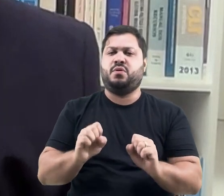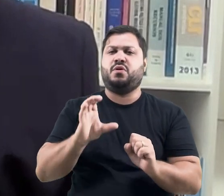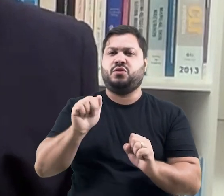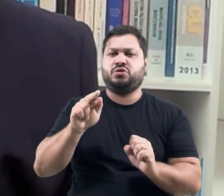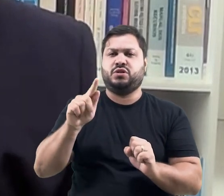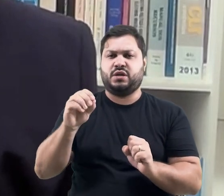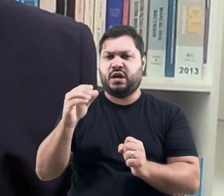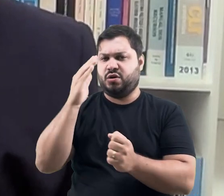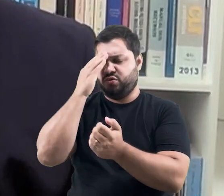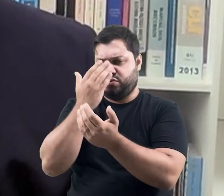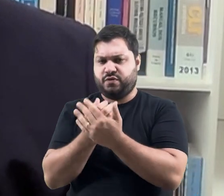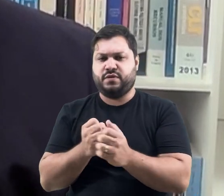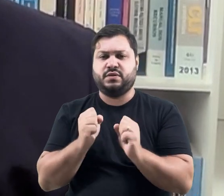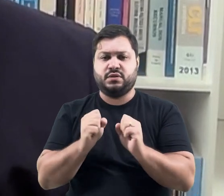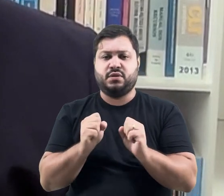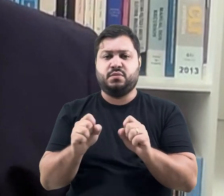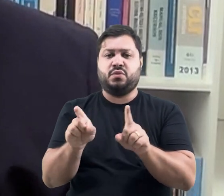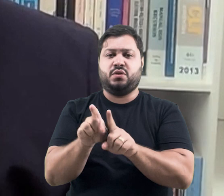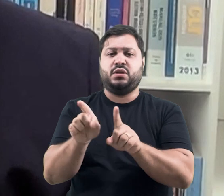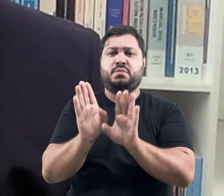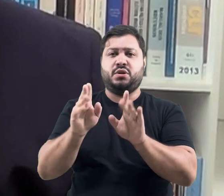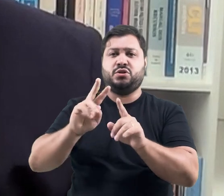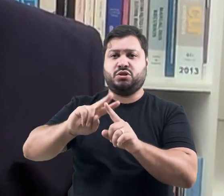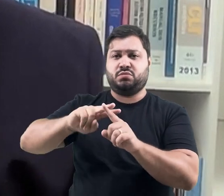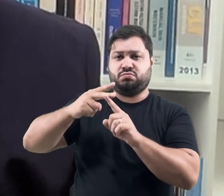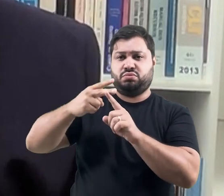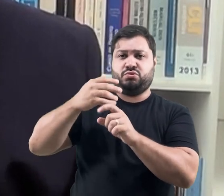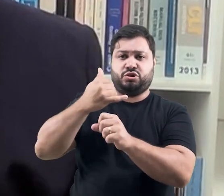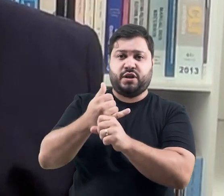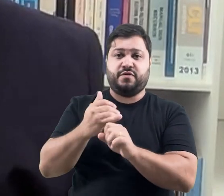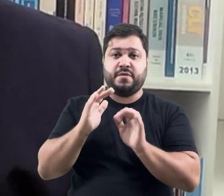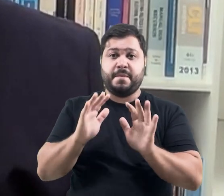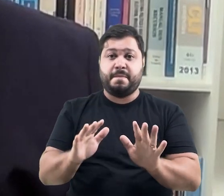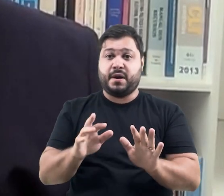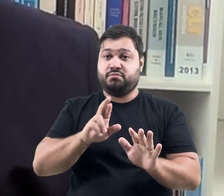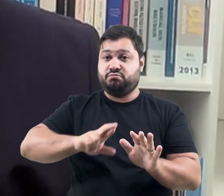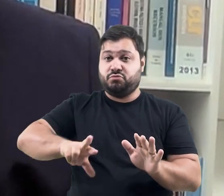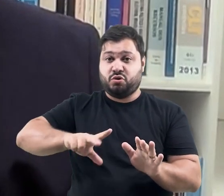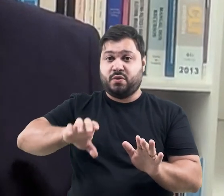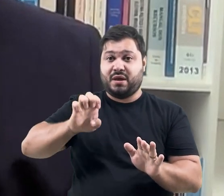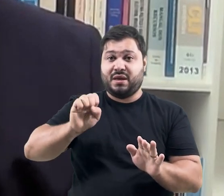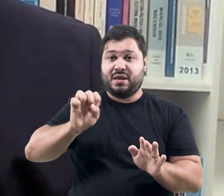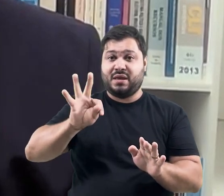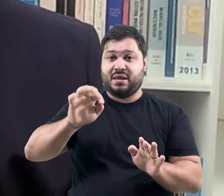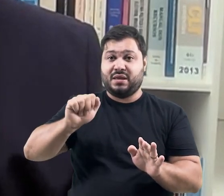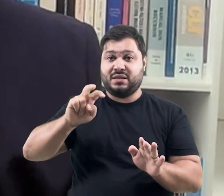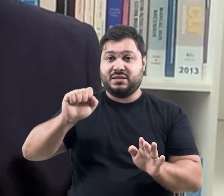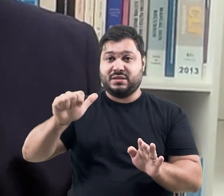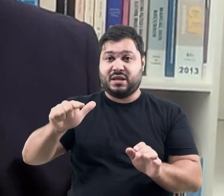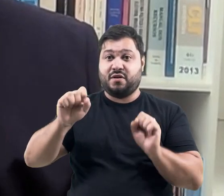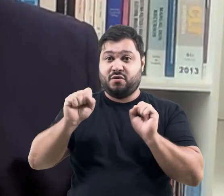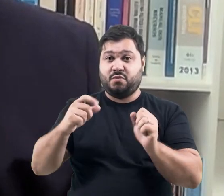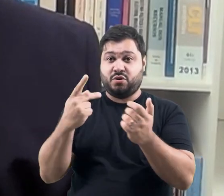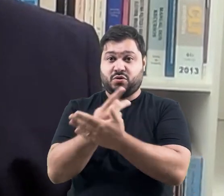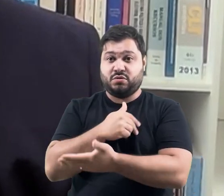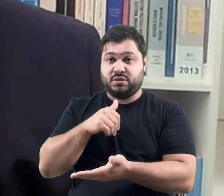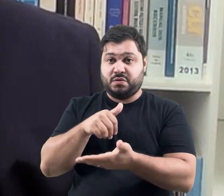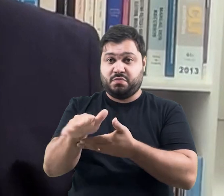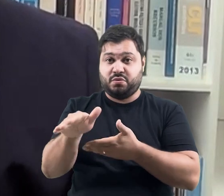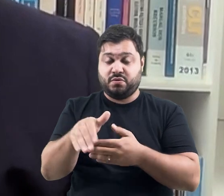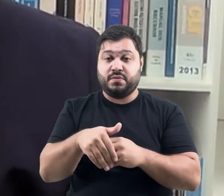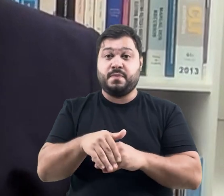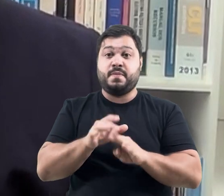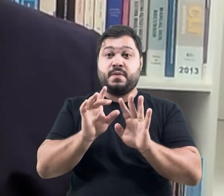salário, ele pode assumir cargos de confiança, ele pode até subir já na hierarquia, mas ele não é estável ainda, ele pode